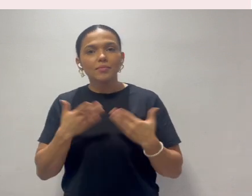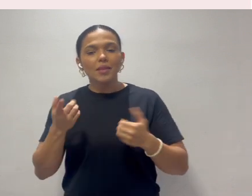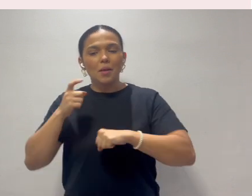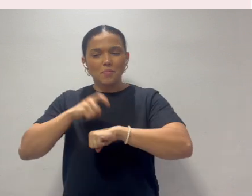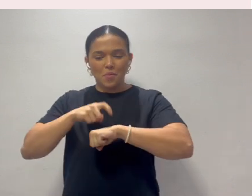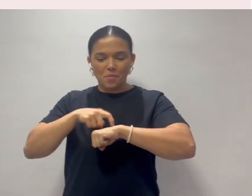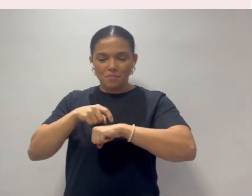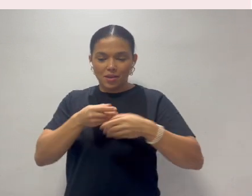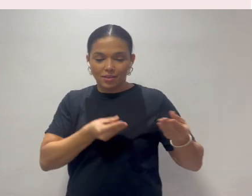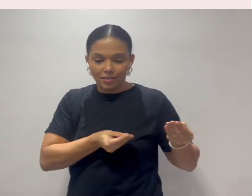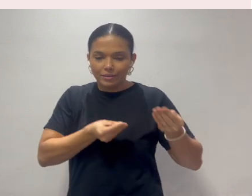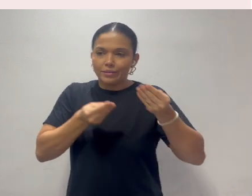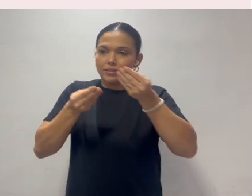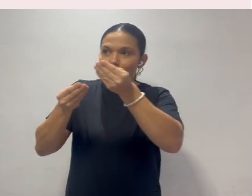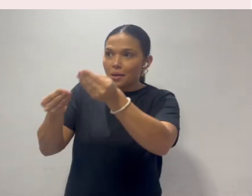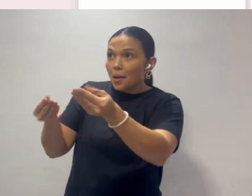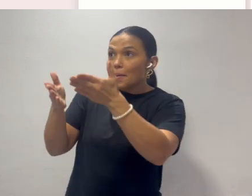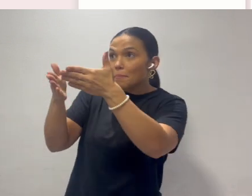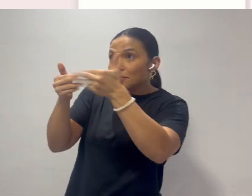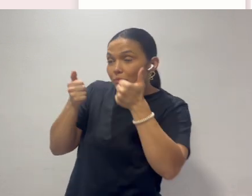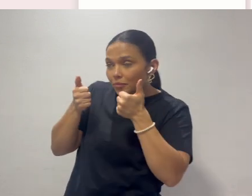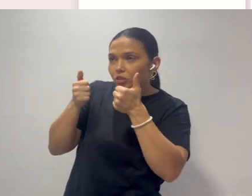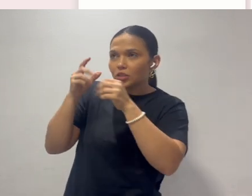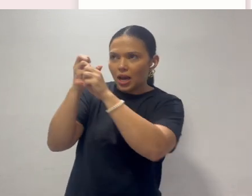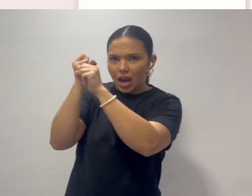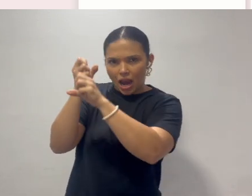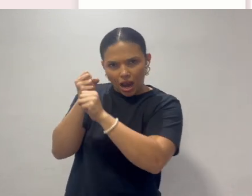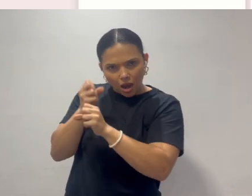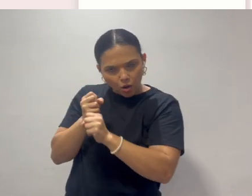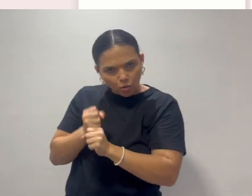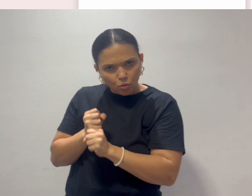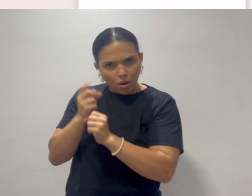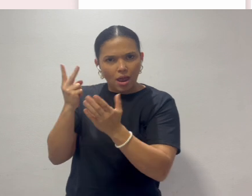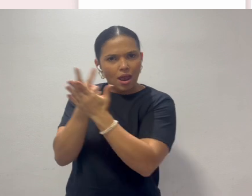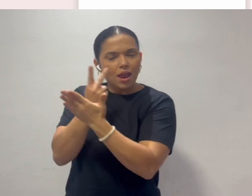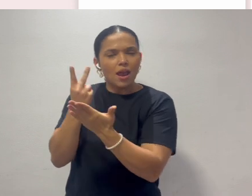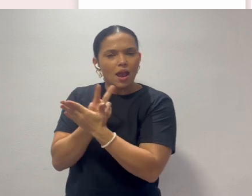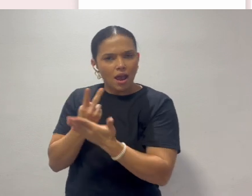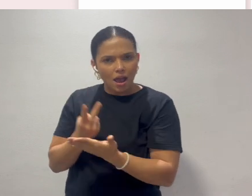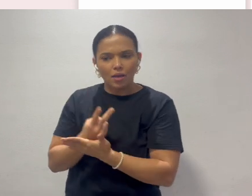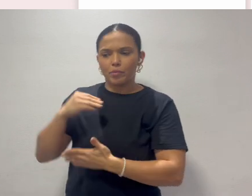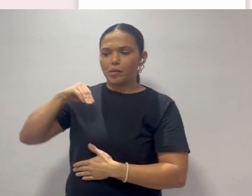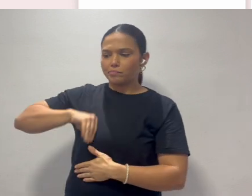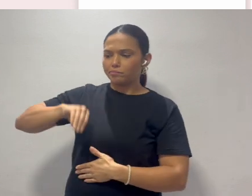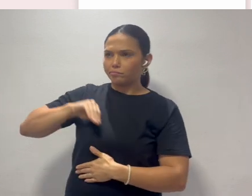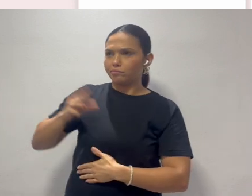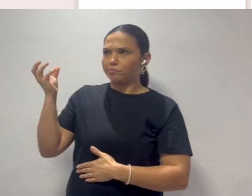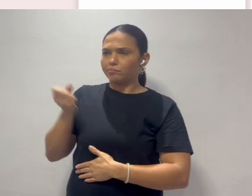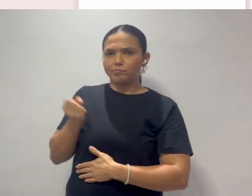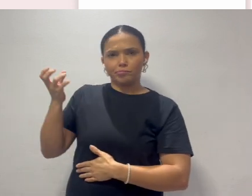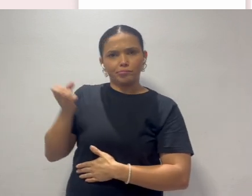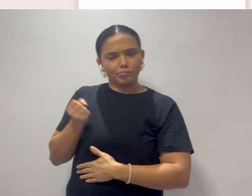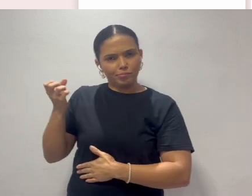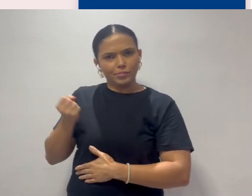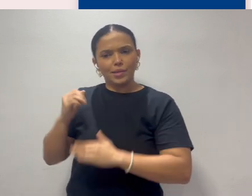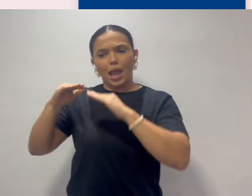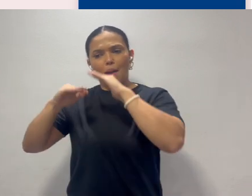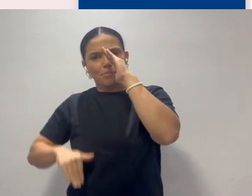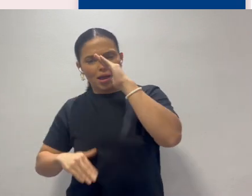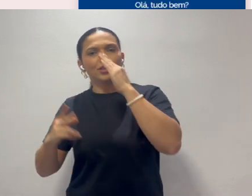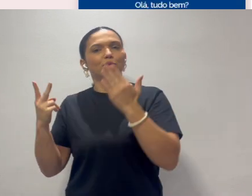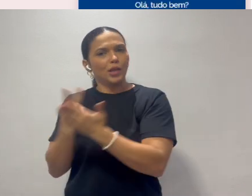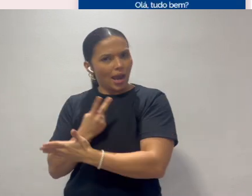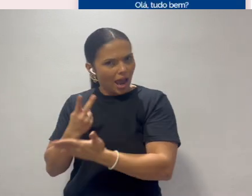pedido da aposentadoria, não fizeram os cálculos corretos, e aí está recebendo abaixo do que deveria receber,